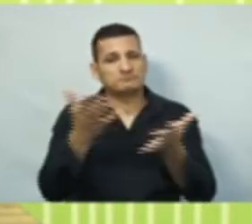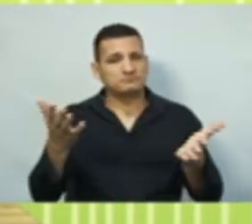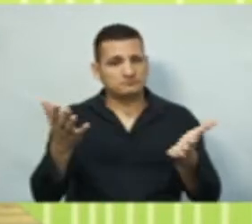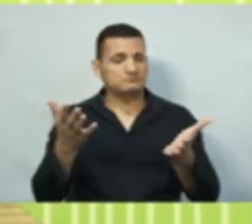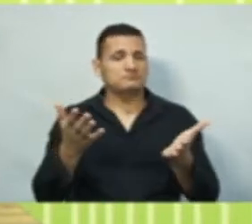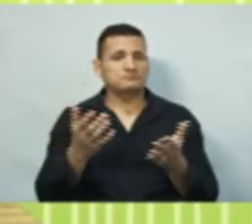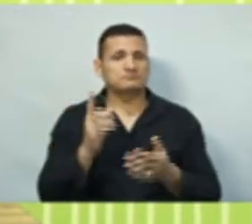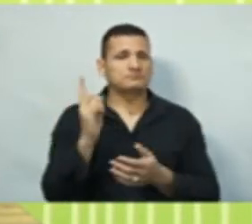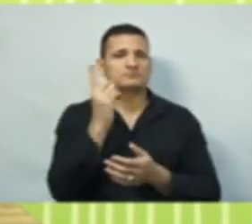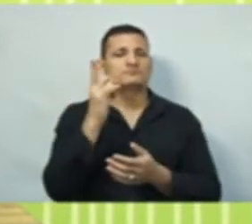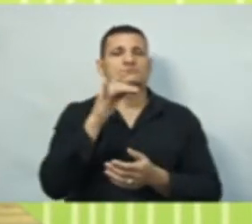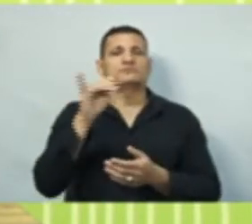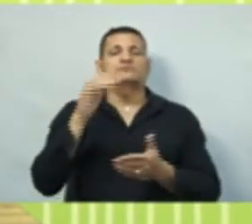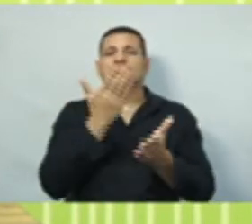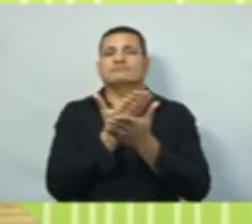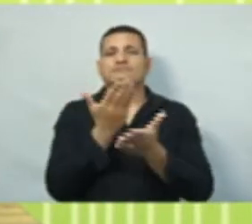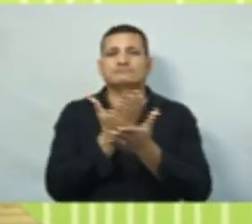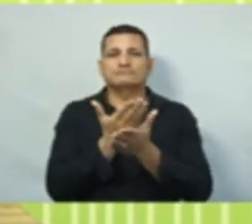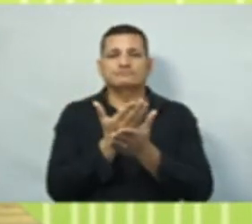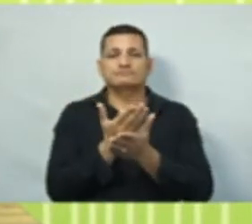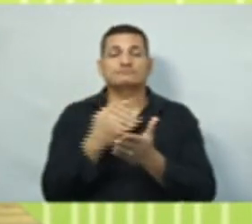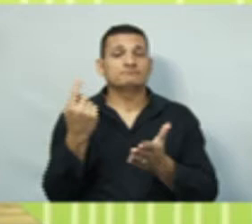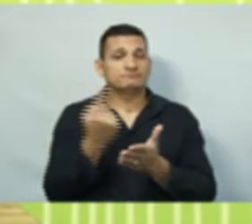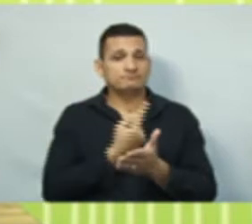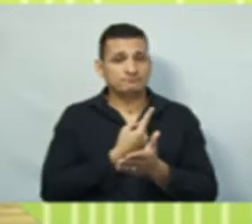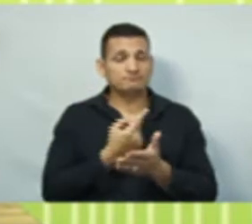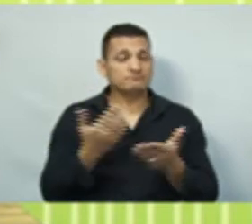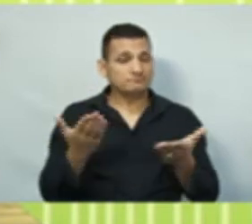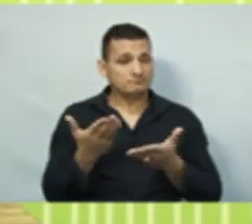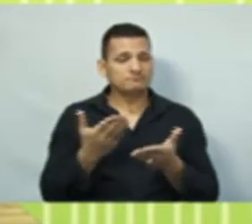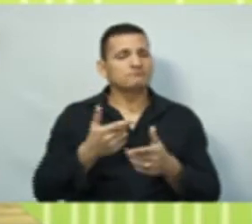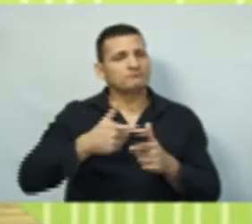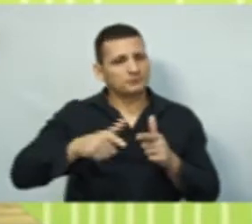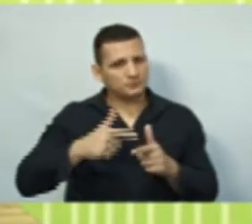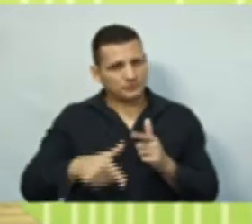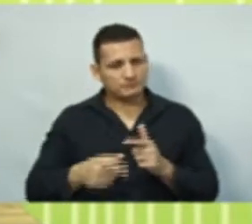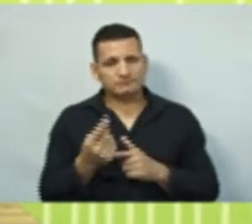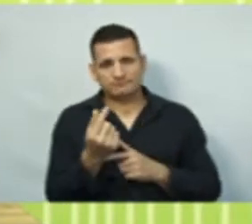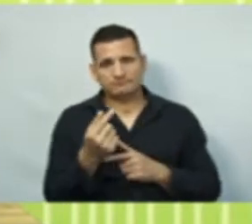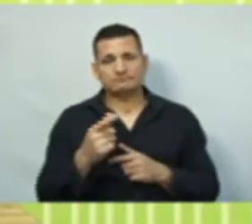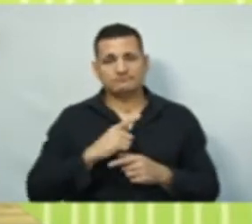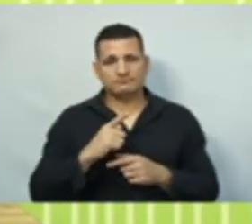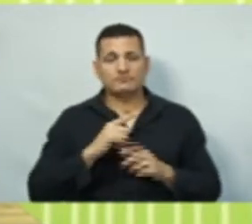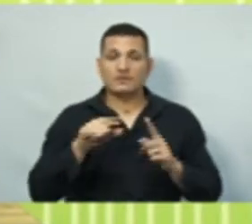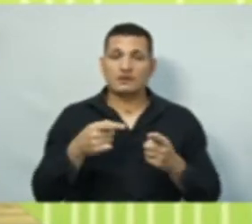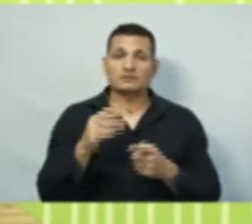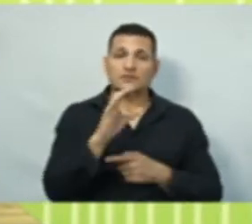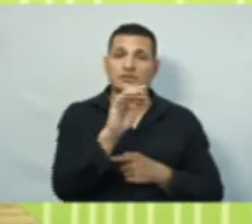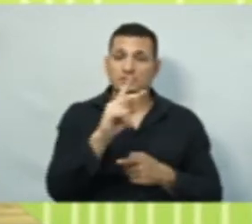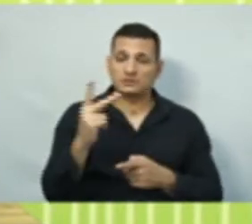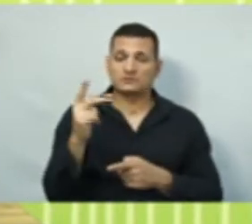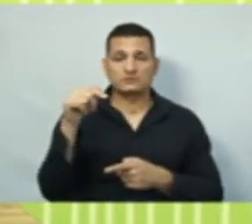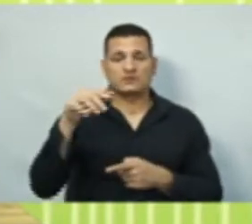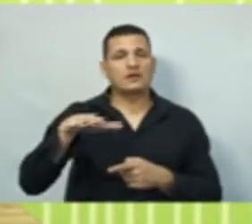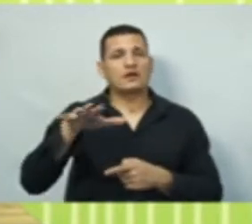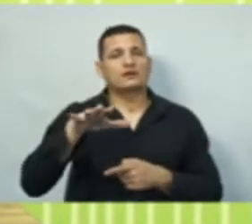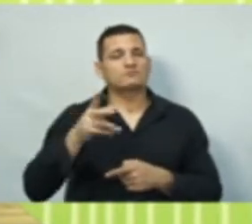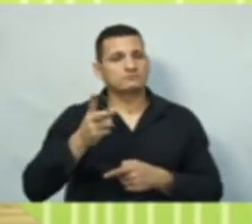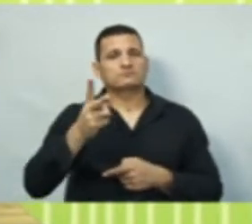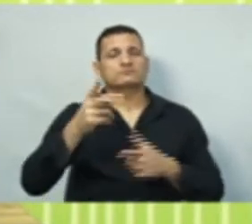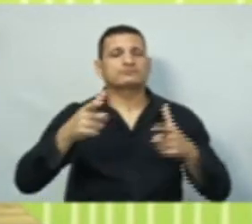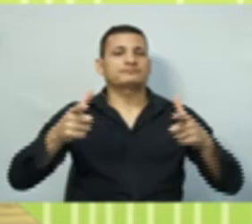nosso primeiro dia de aula, estamos em crise, mas o cooperativismo é uma área que continua